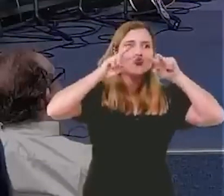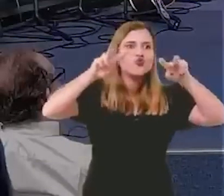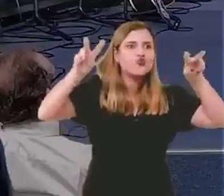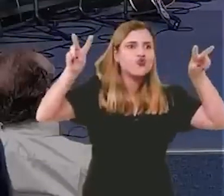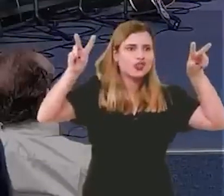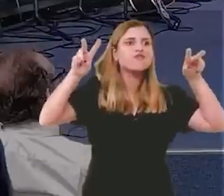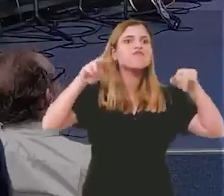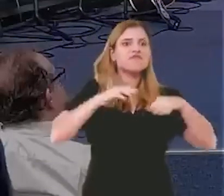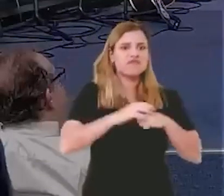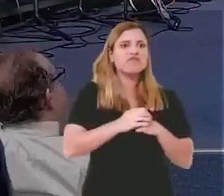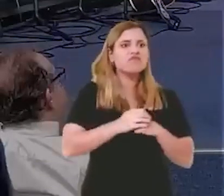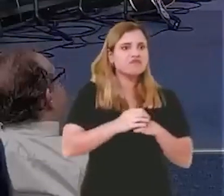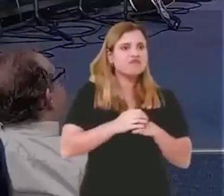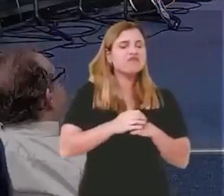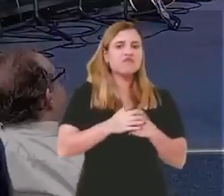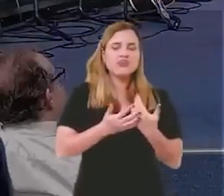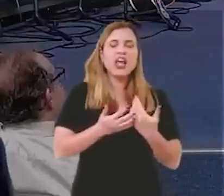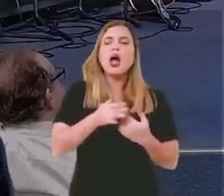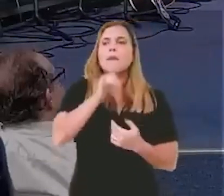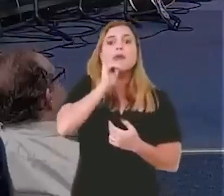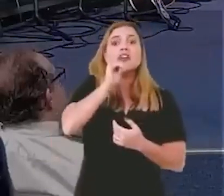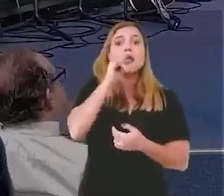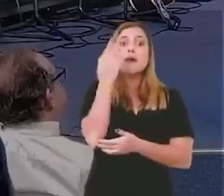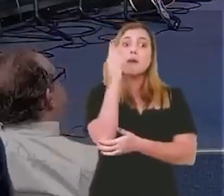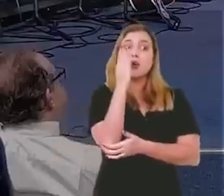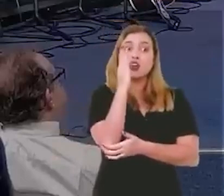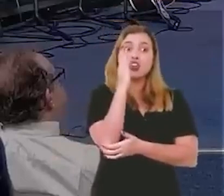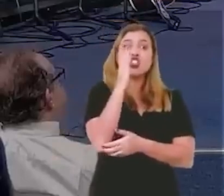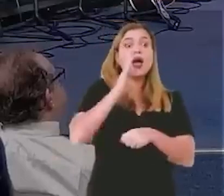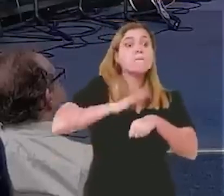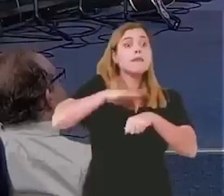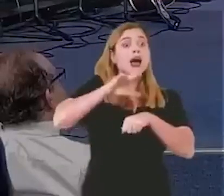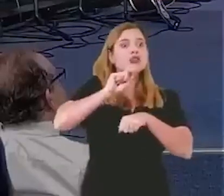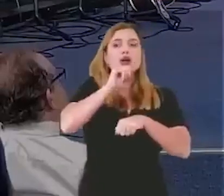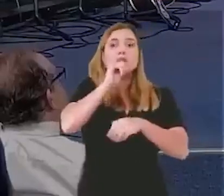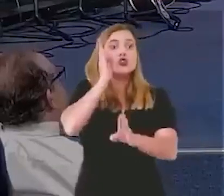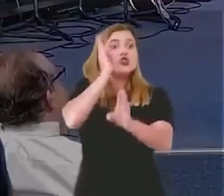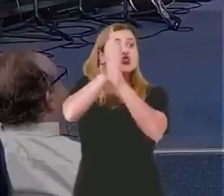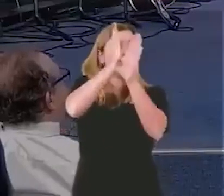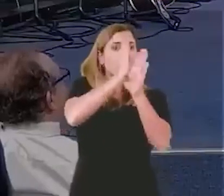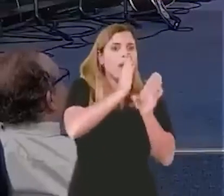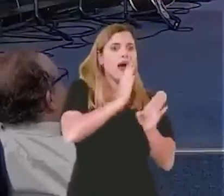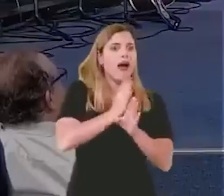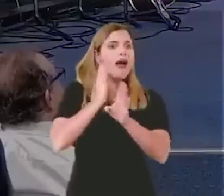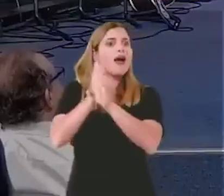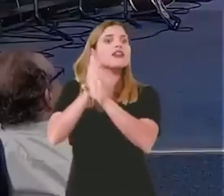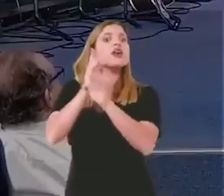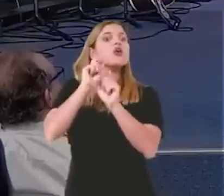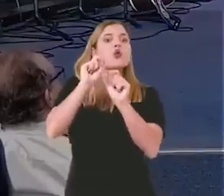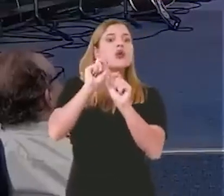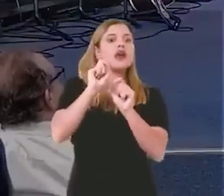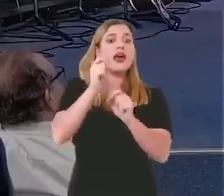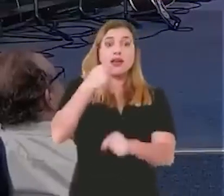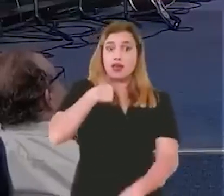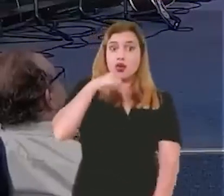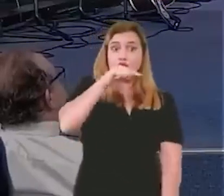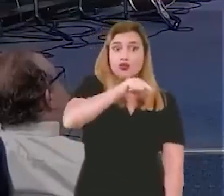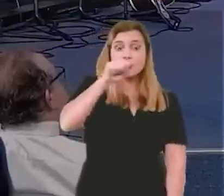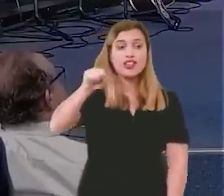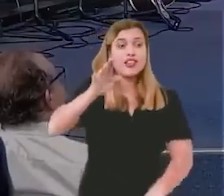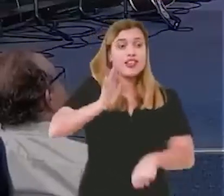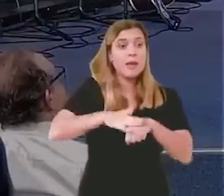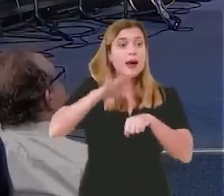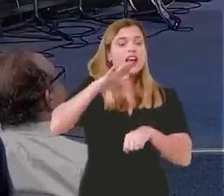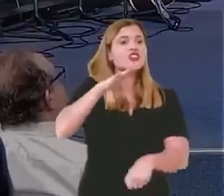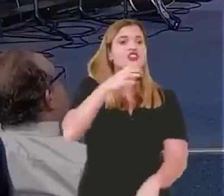Dr. Marshall Nirenberg, prêmio Nobel de Biologia, fez uma das mais fantásticas descobertas do século passado. Descobriu que você e eu temos mais de